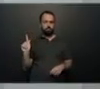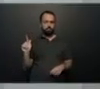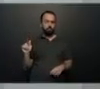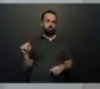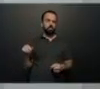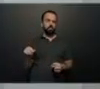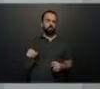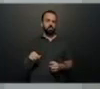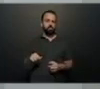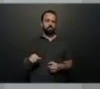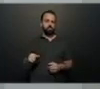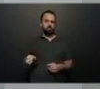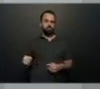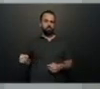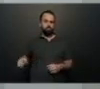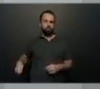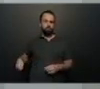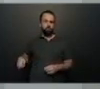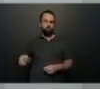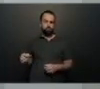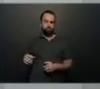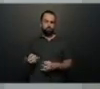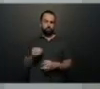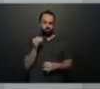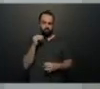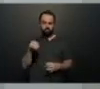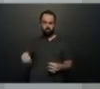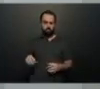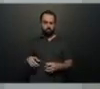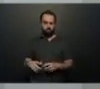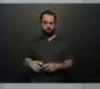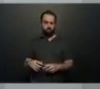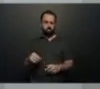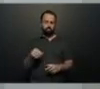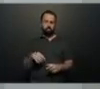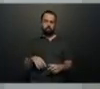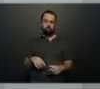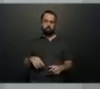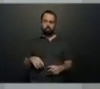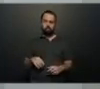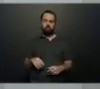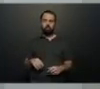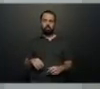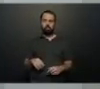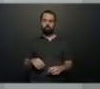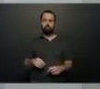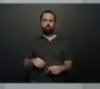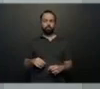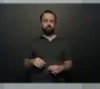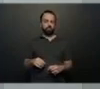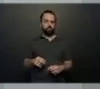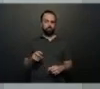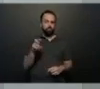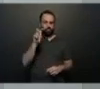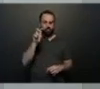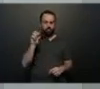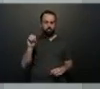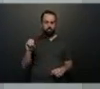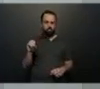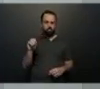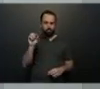coletados 183 toneladas de resíduos sólidos por dia. Em 50%